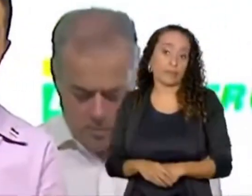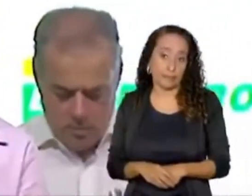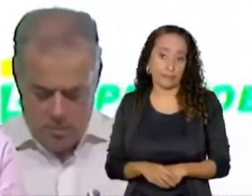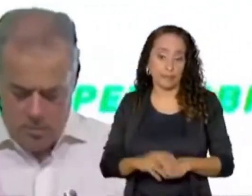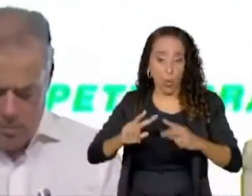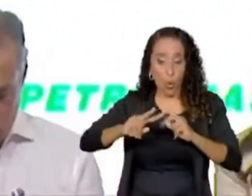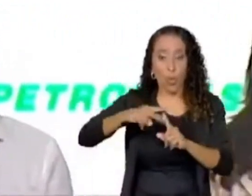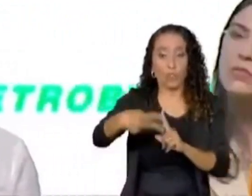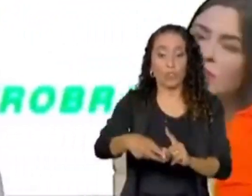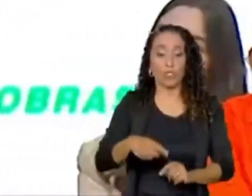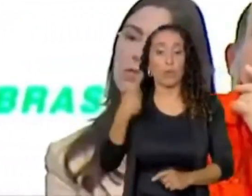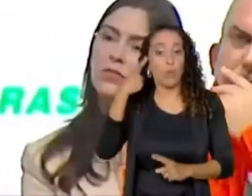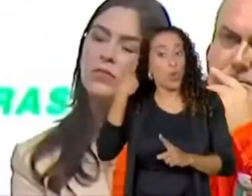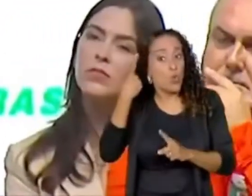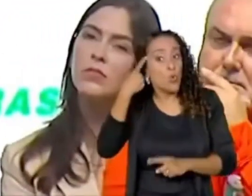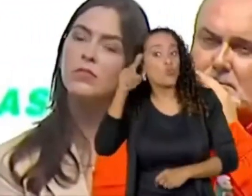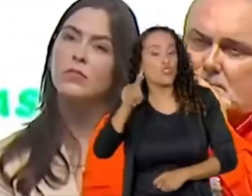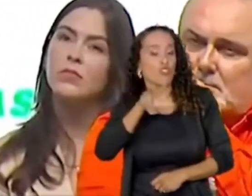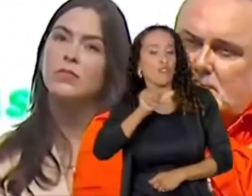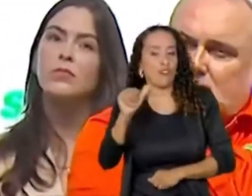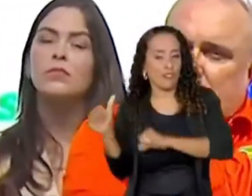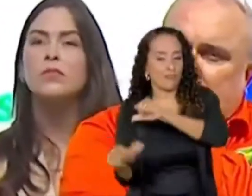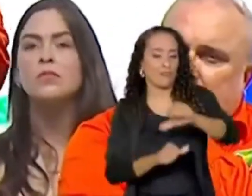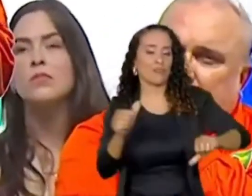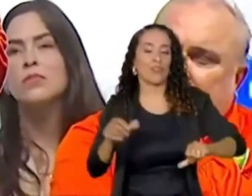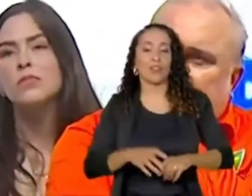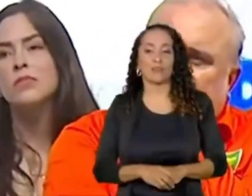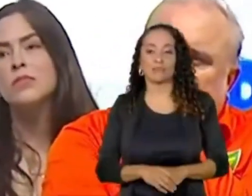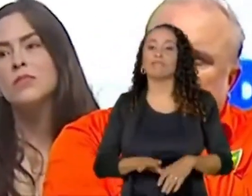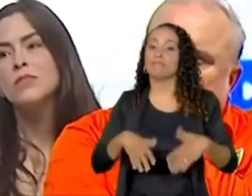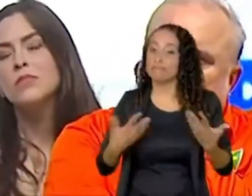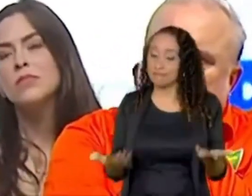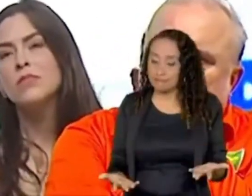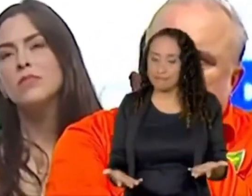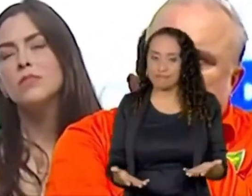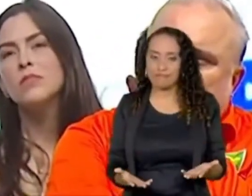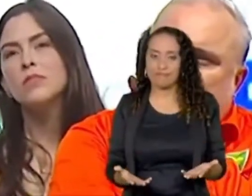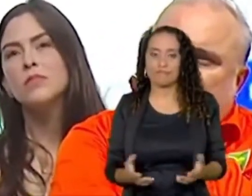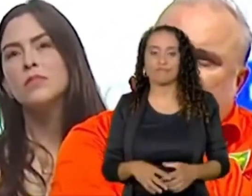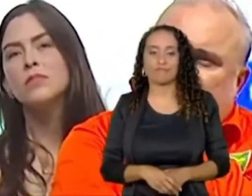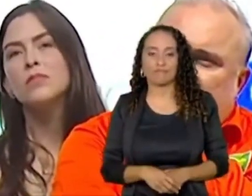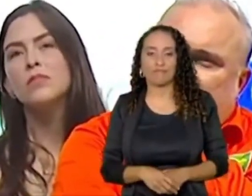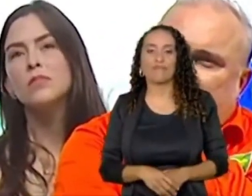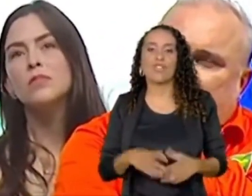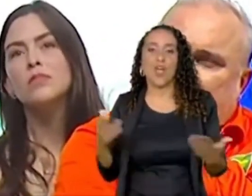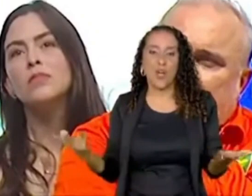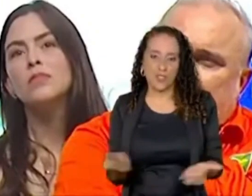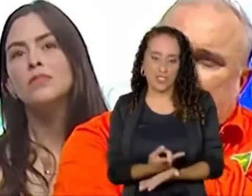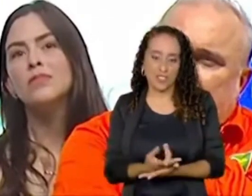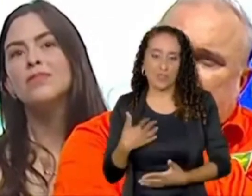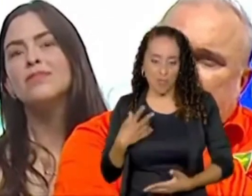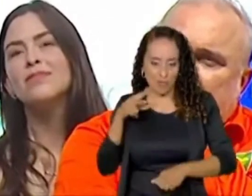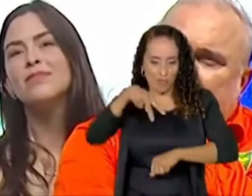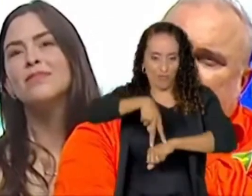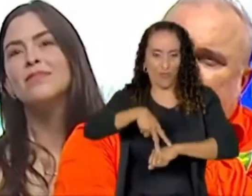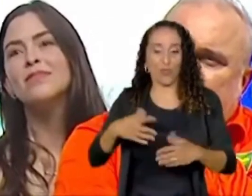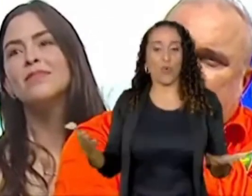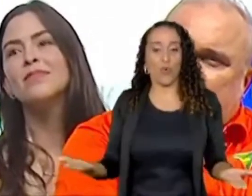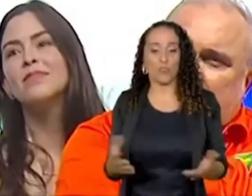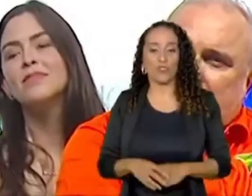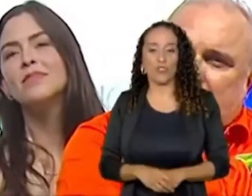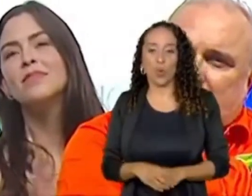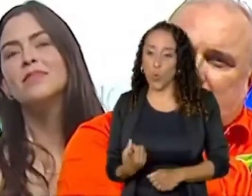ter que rever a posição. E a posição foi revista. E eu estou aqui, o